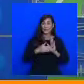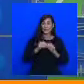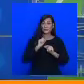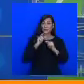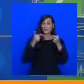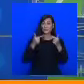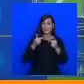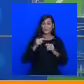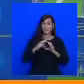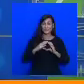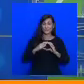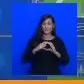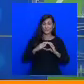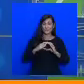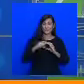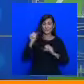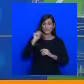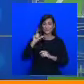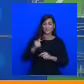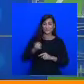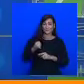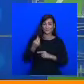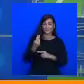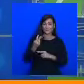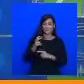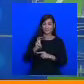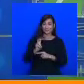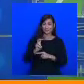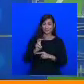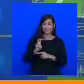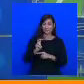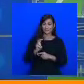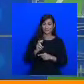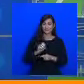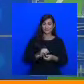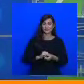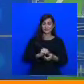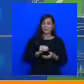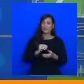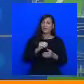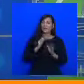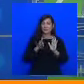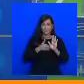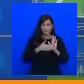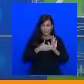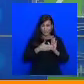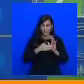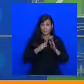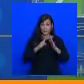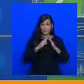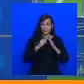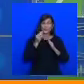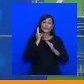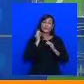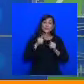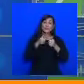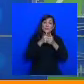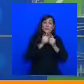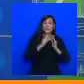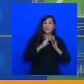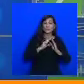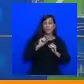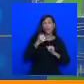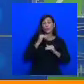boa sorte. Bola azul, número 25. Azul, 25. Faça sua aposta numa lotérica perto de você ou pelos